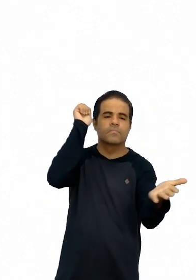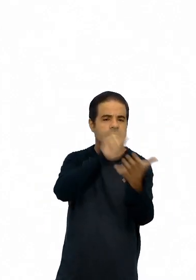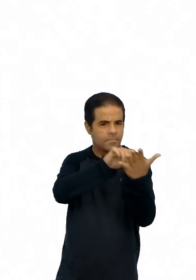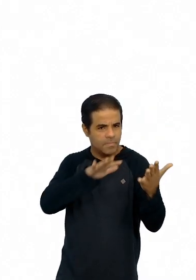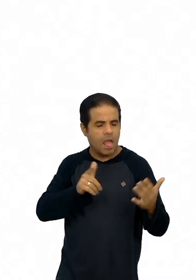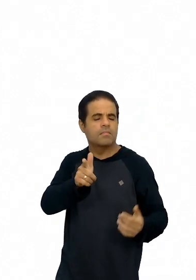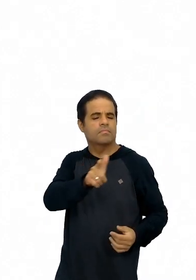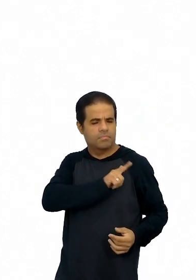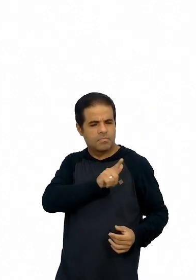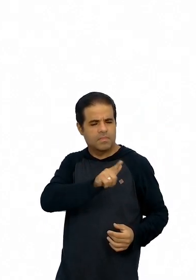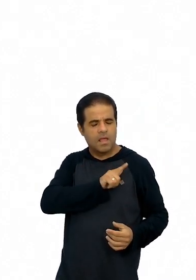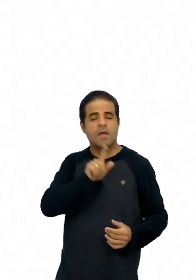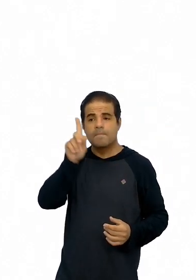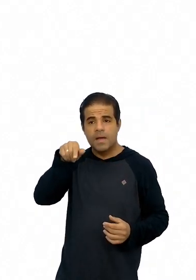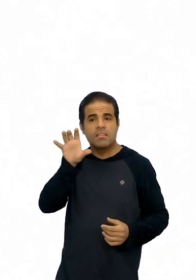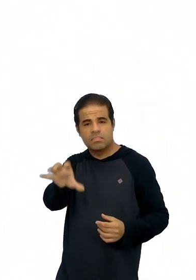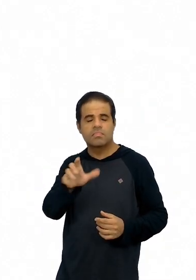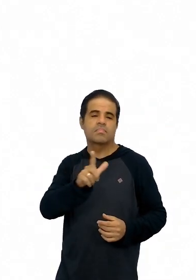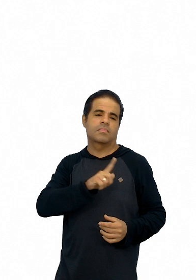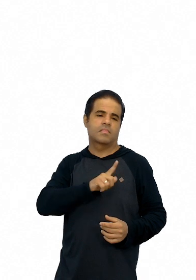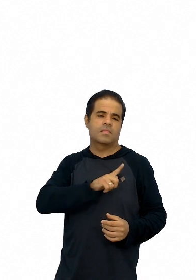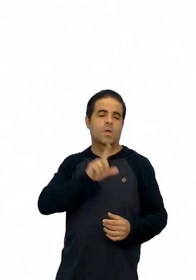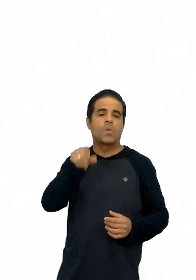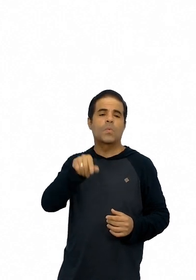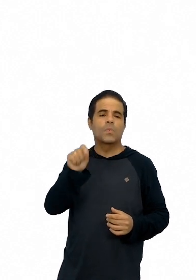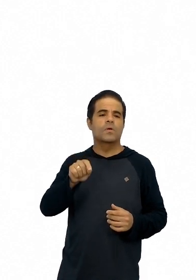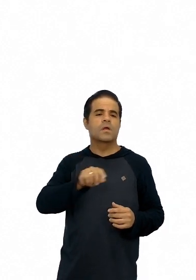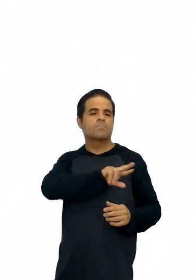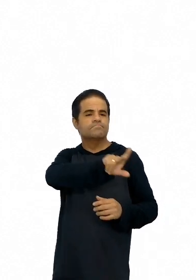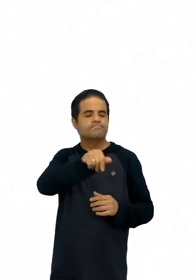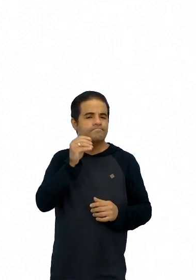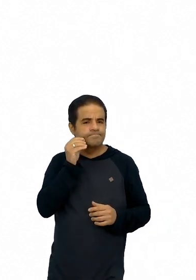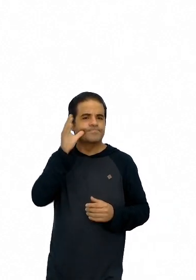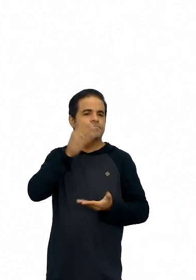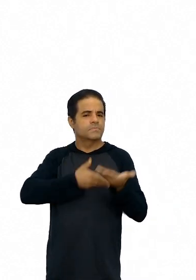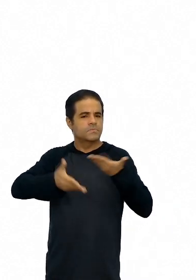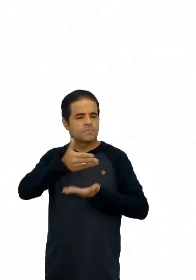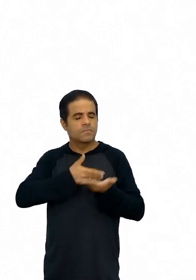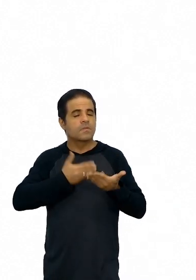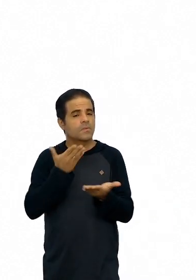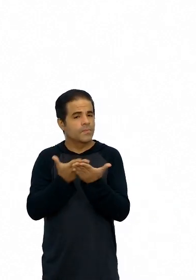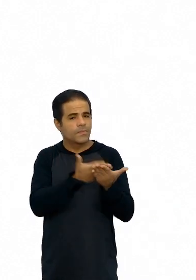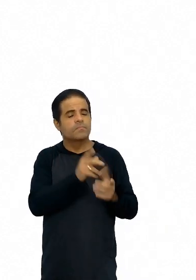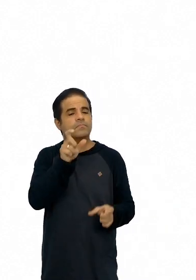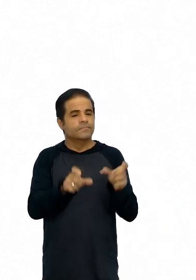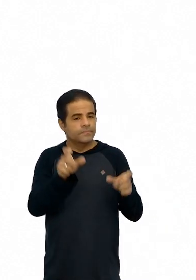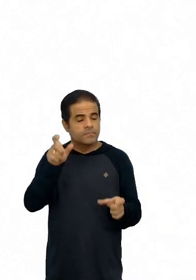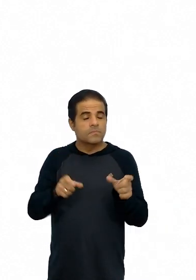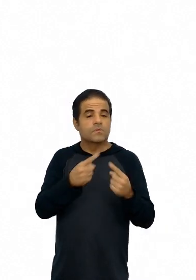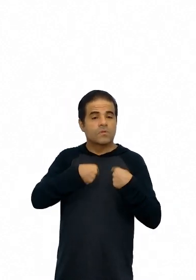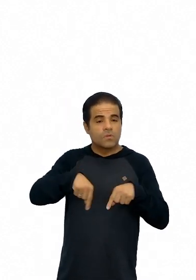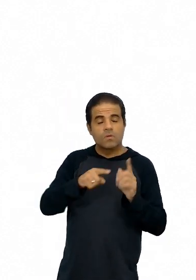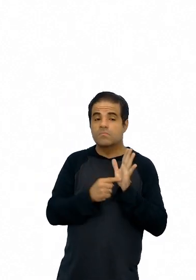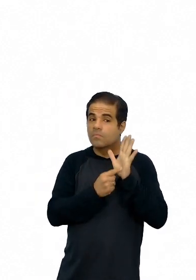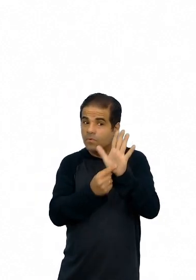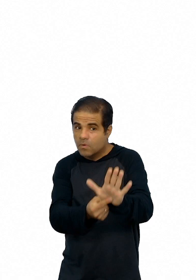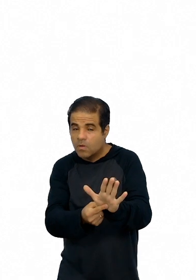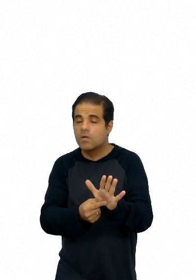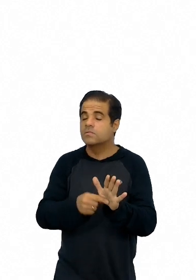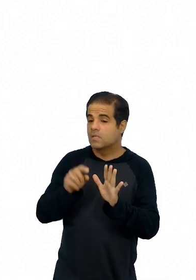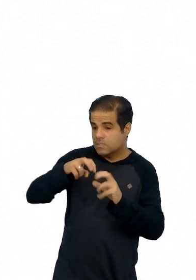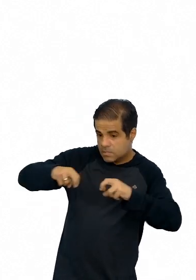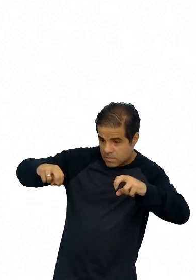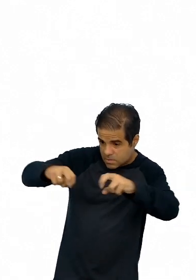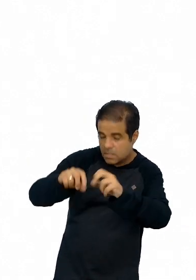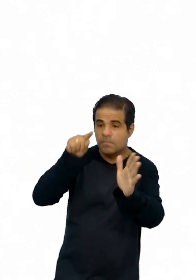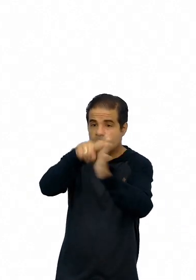atividade, mas que ali tem, assim, muitos conhecimentos dos estudantes também, né? E a gente mostra, assim, para eles,